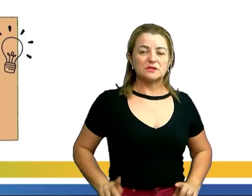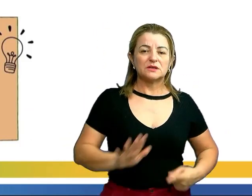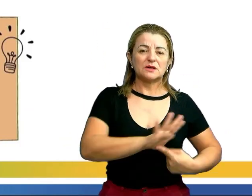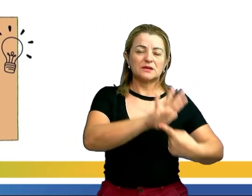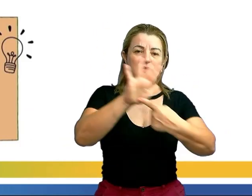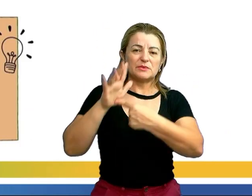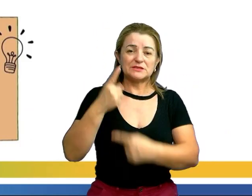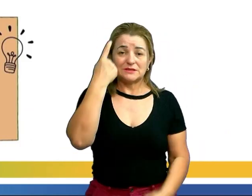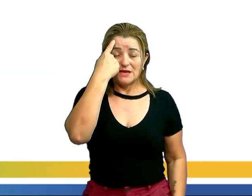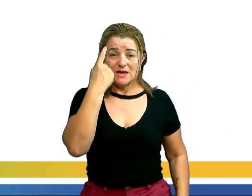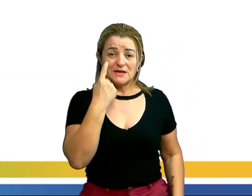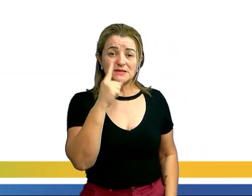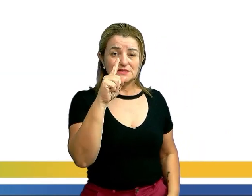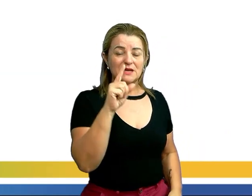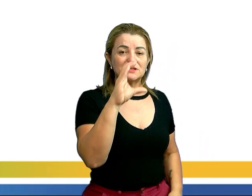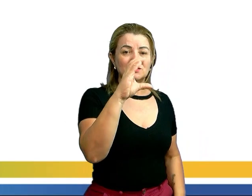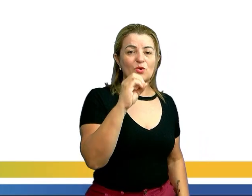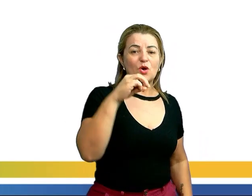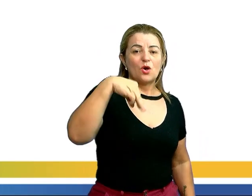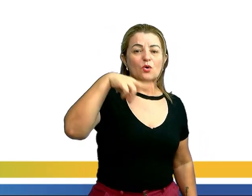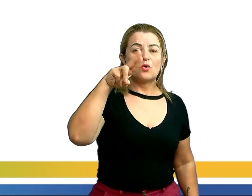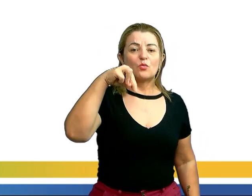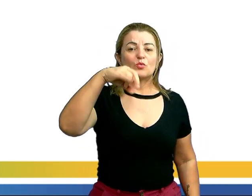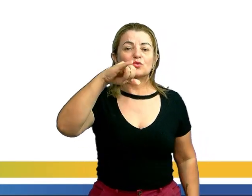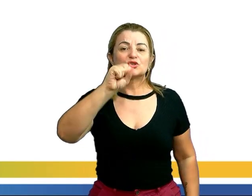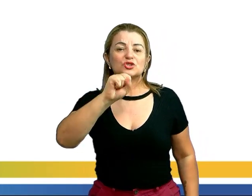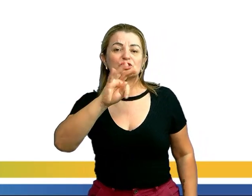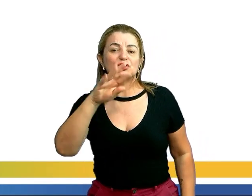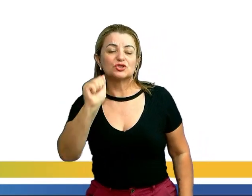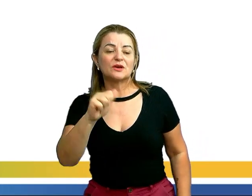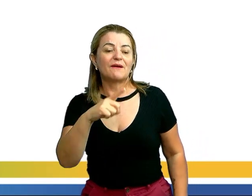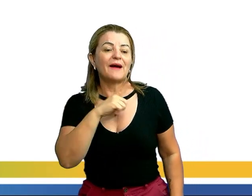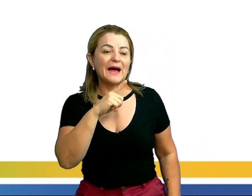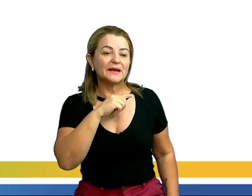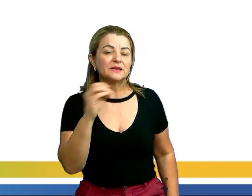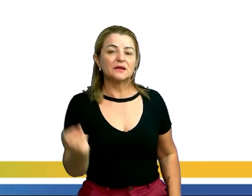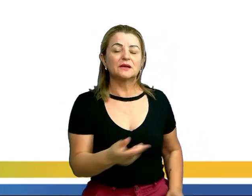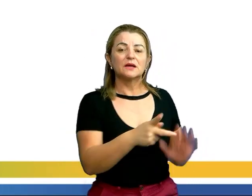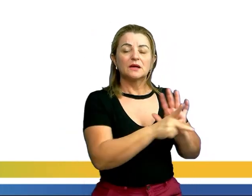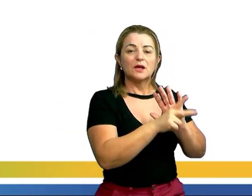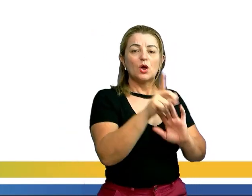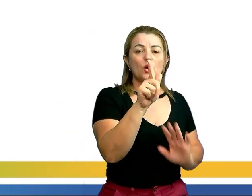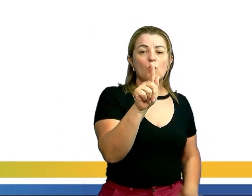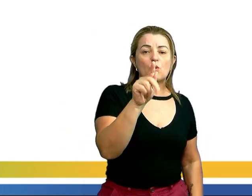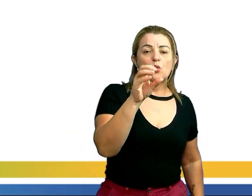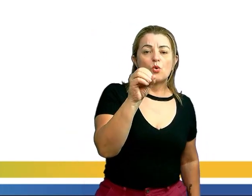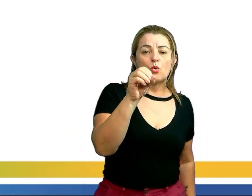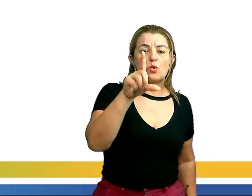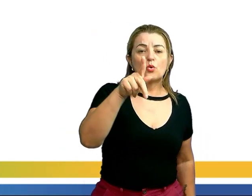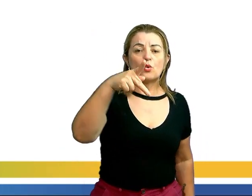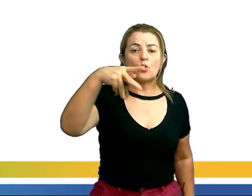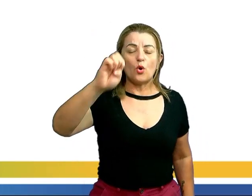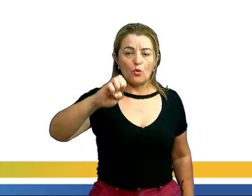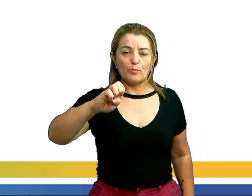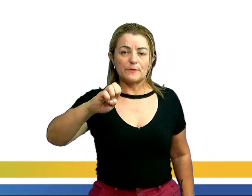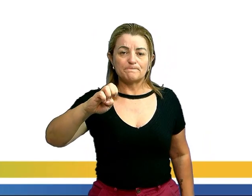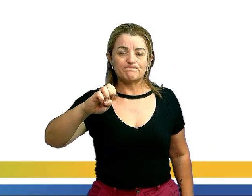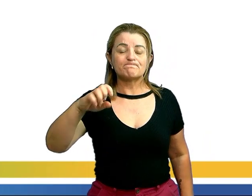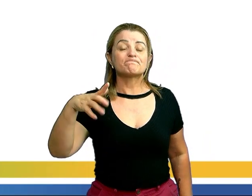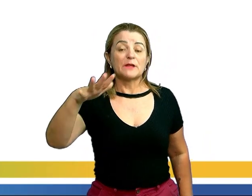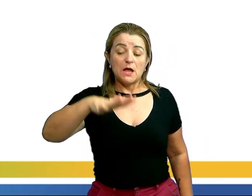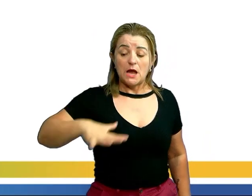apresenta ideias comunistas. E aí vem o golpe. E aí a Igreja Católica entra nessa marcha, né?